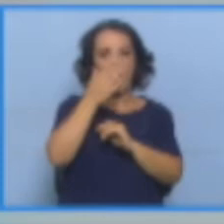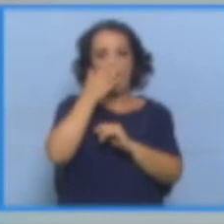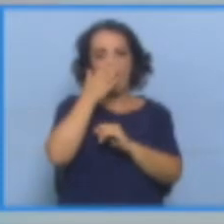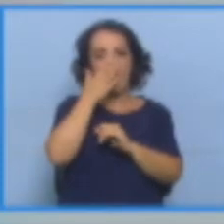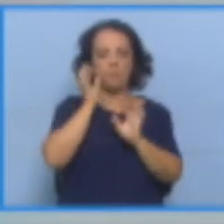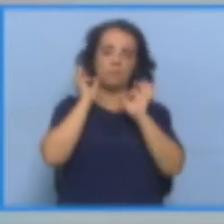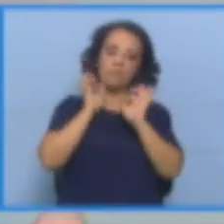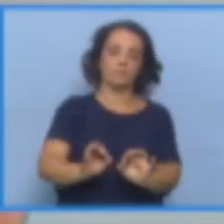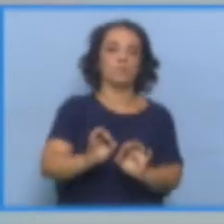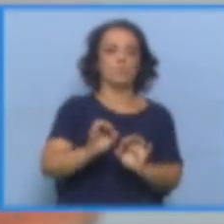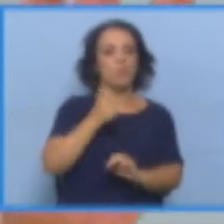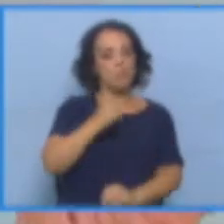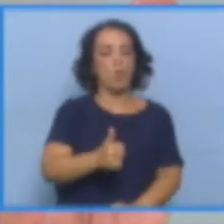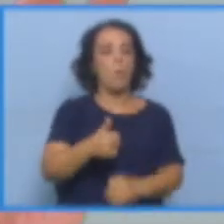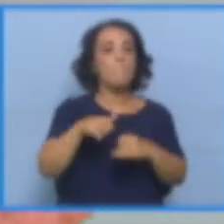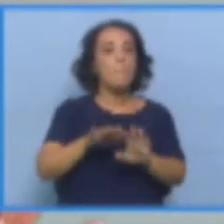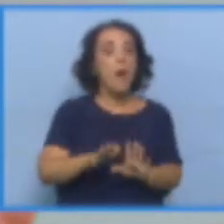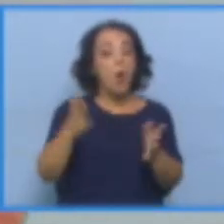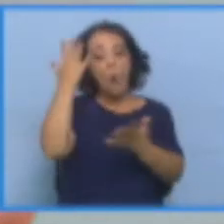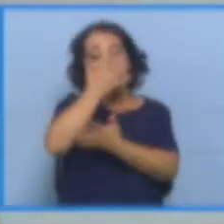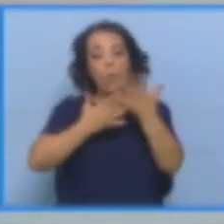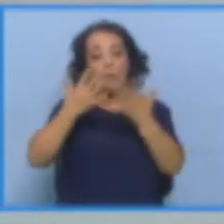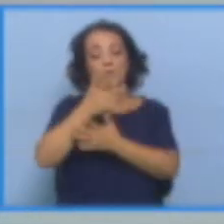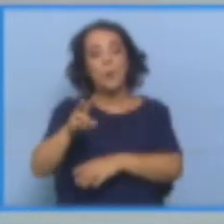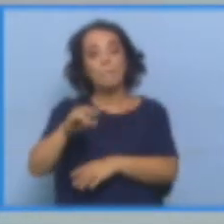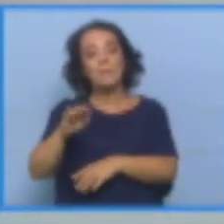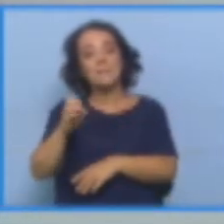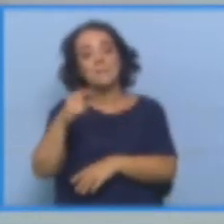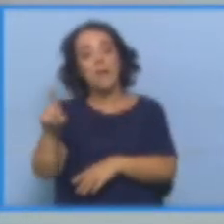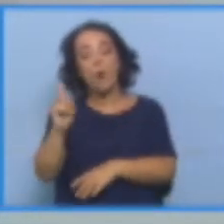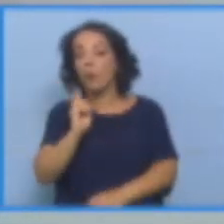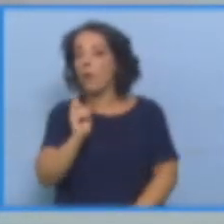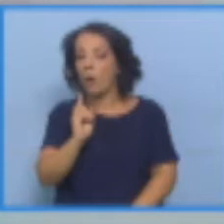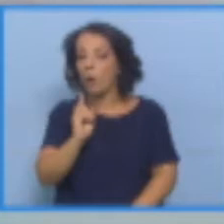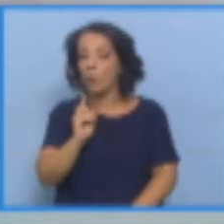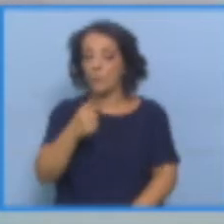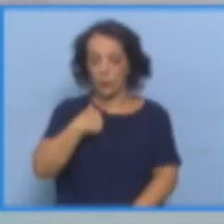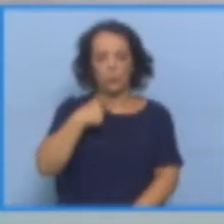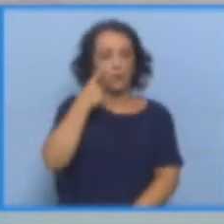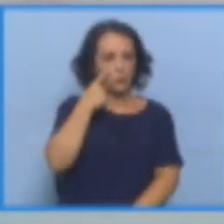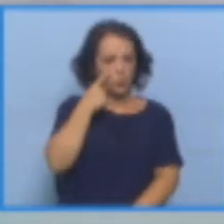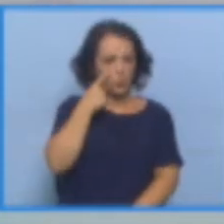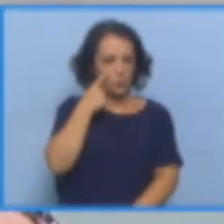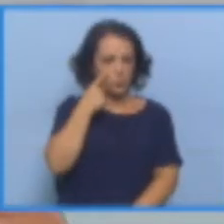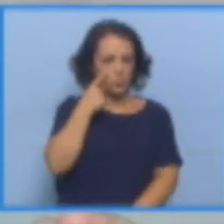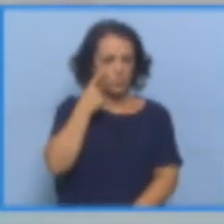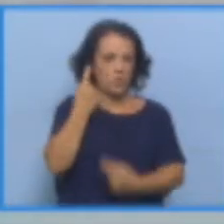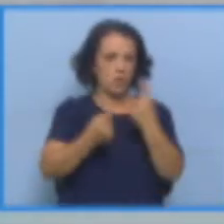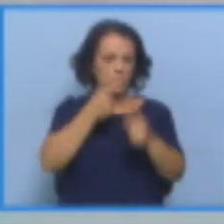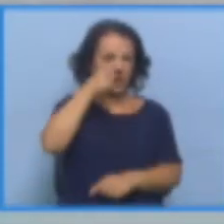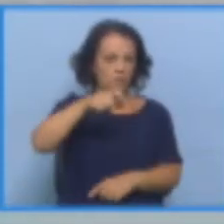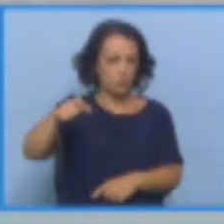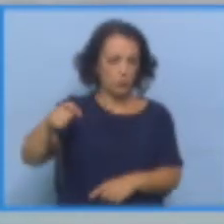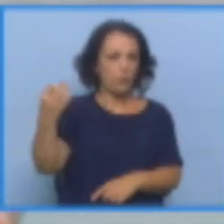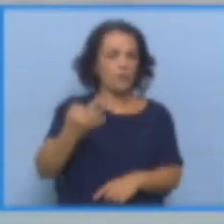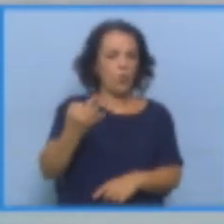também inequivocamente temos que não confundir isso com missão, não é? Ou seja, eu conheço casos, e alguns até próximos, de gente que tem